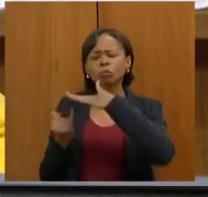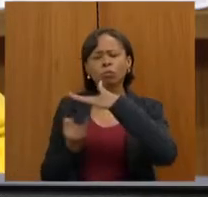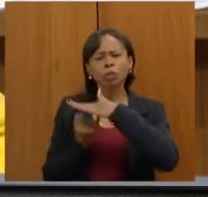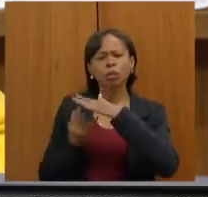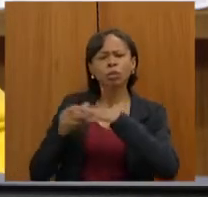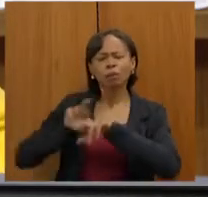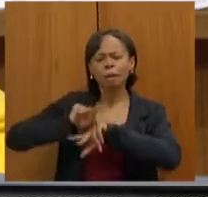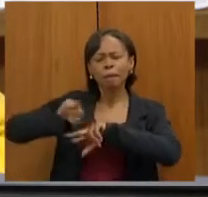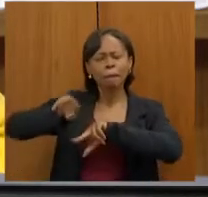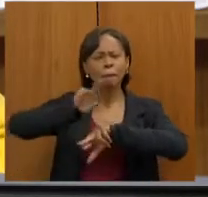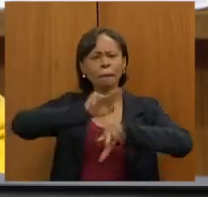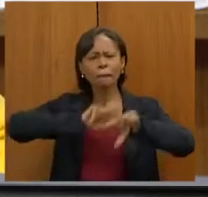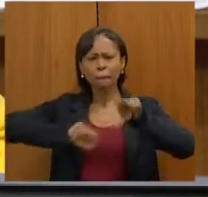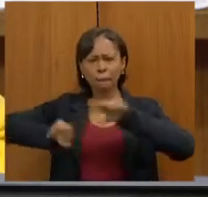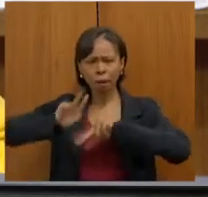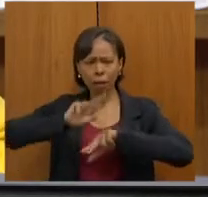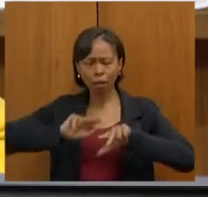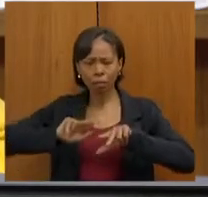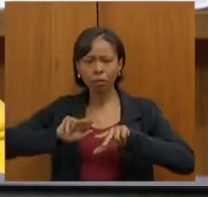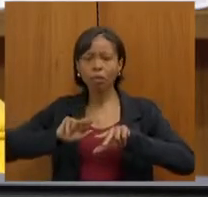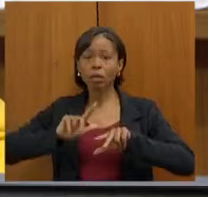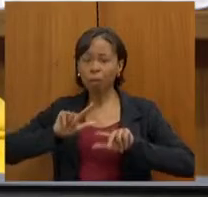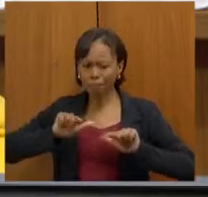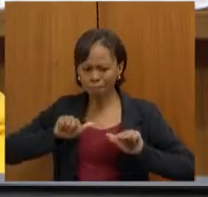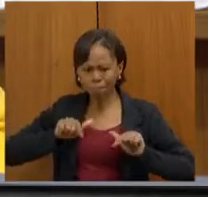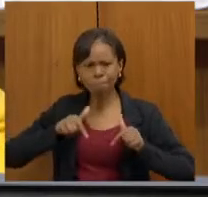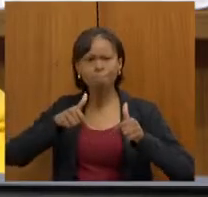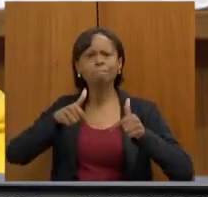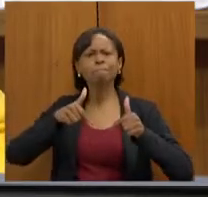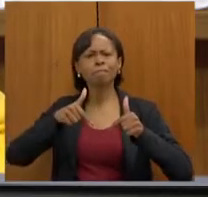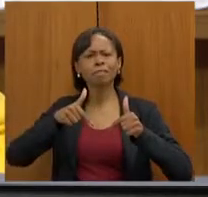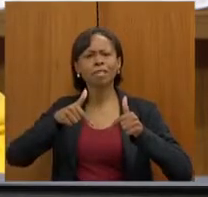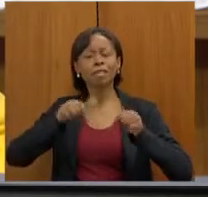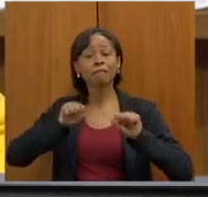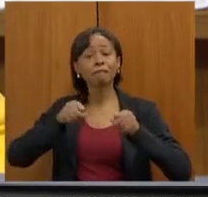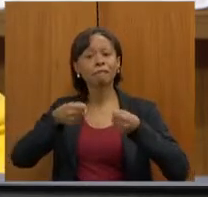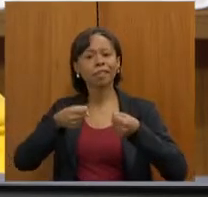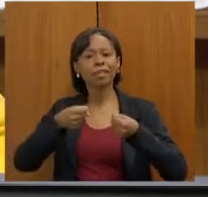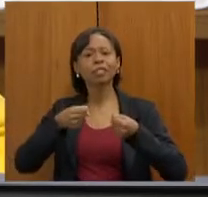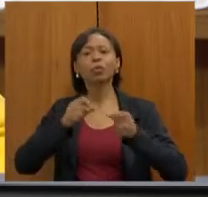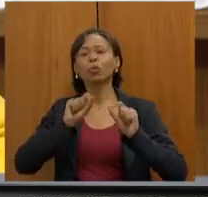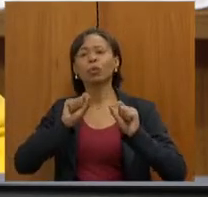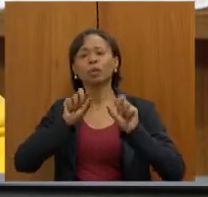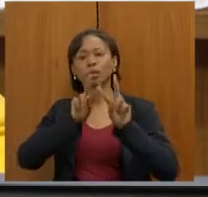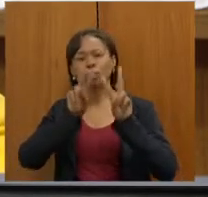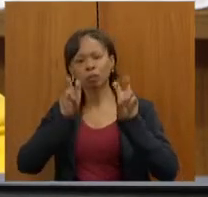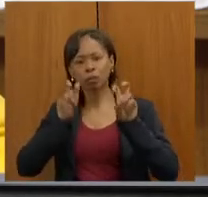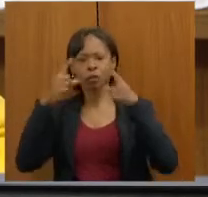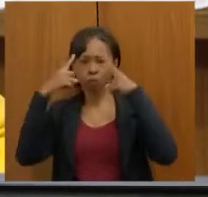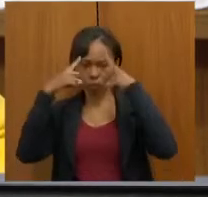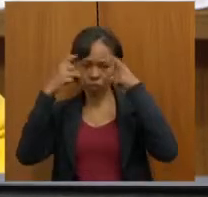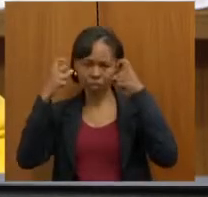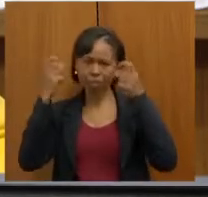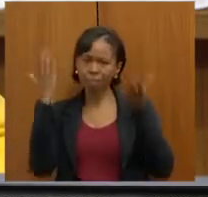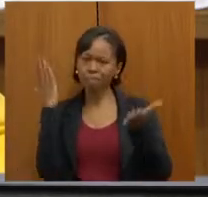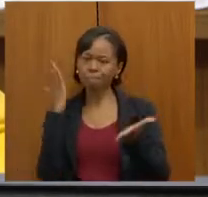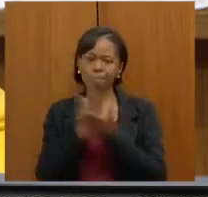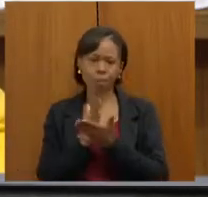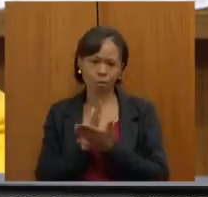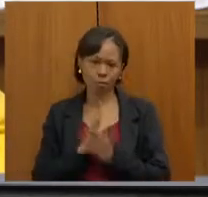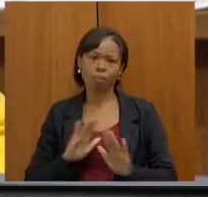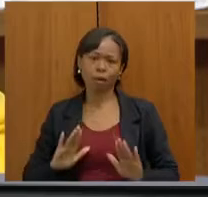vibrantes e defensoras dessa causa que é o Combate à violência principalmente